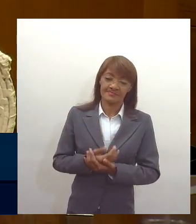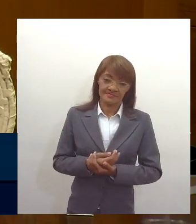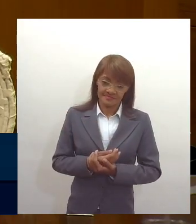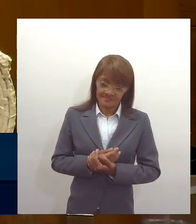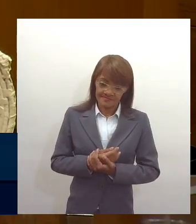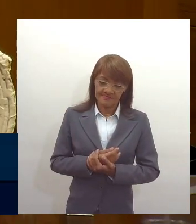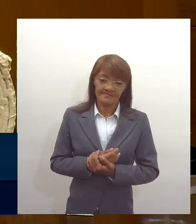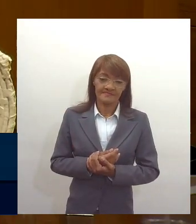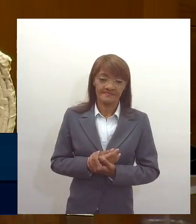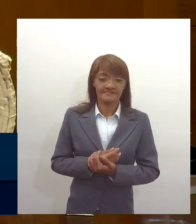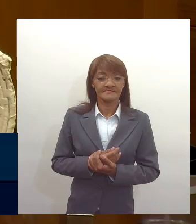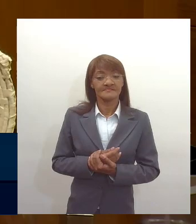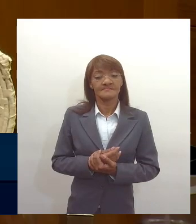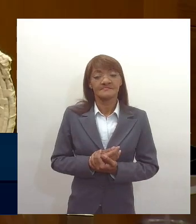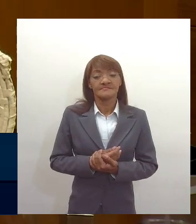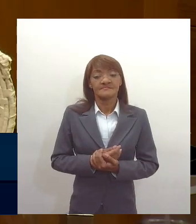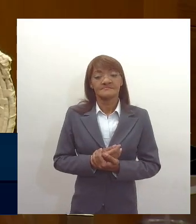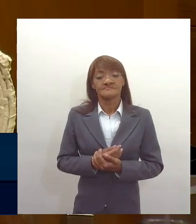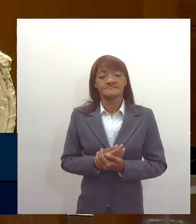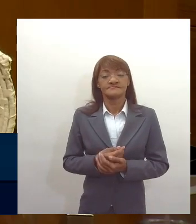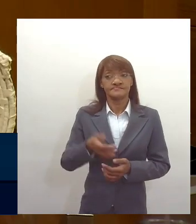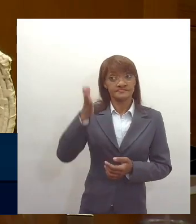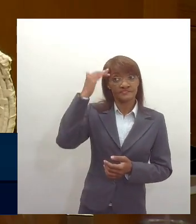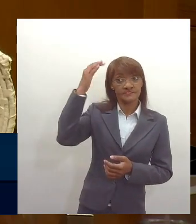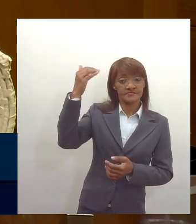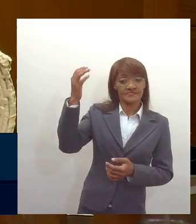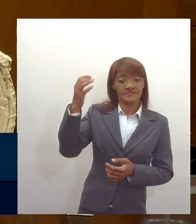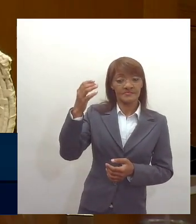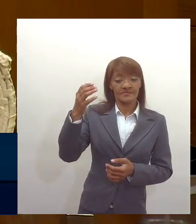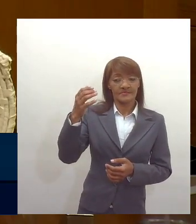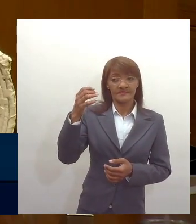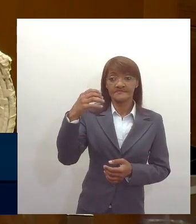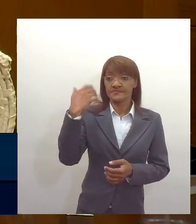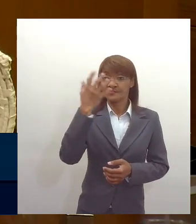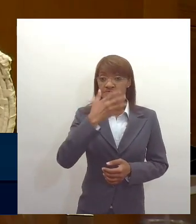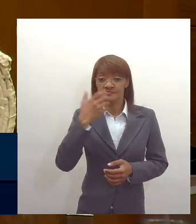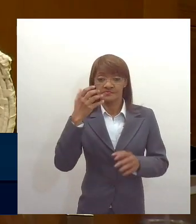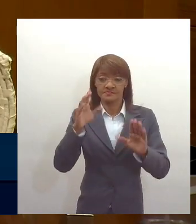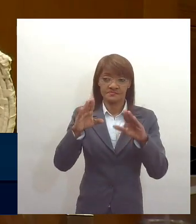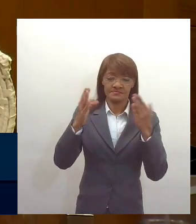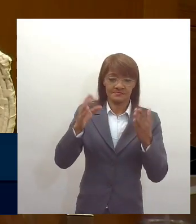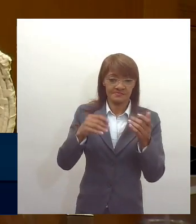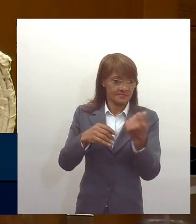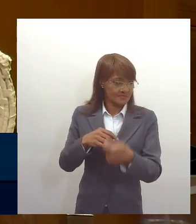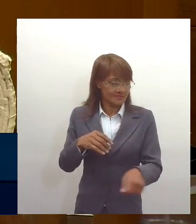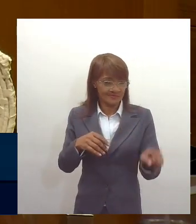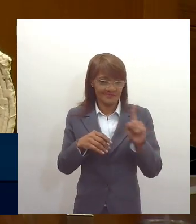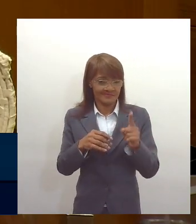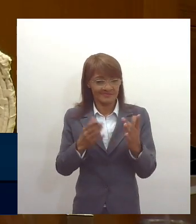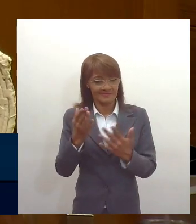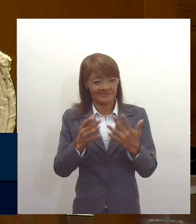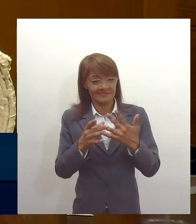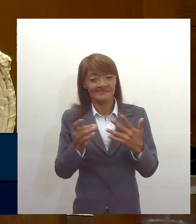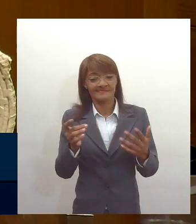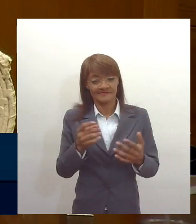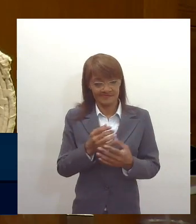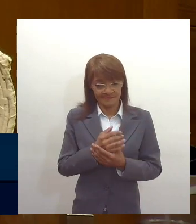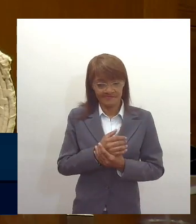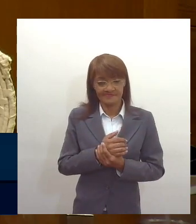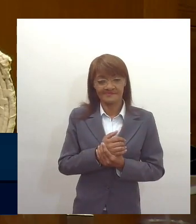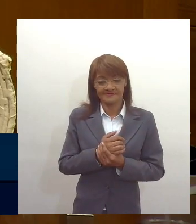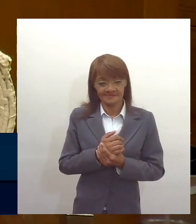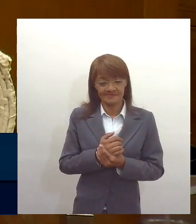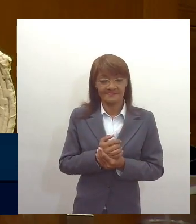artistas para fazer festa, não precisa de licitação. Agora, quando é para que possa fortalecer